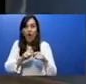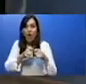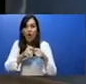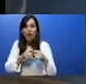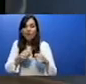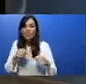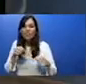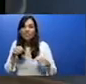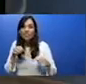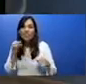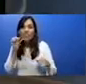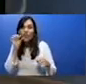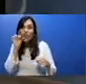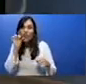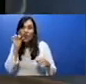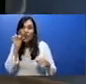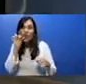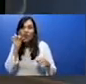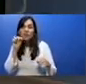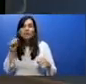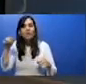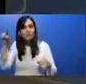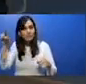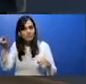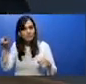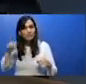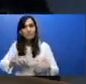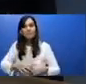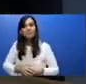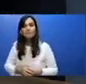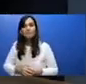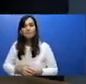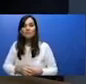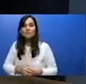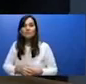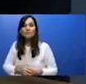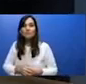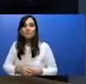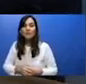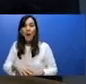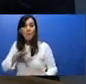Crochê, o acento circunflexo.